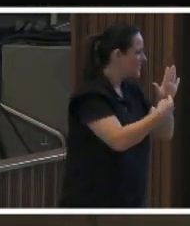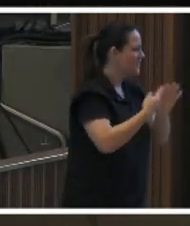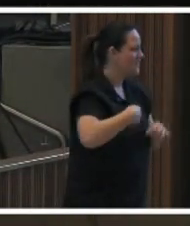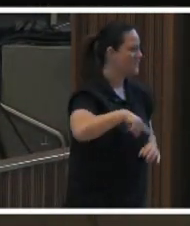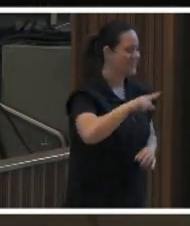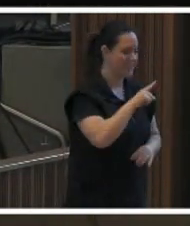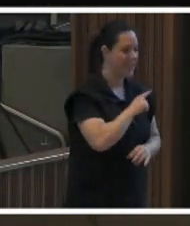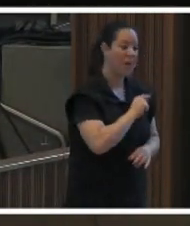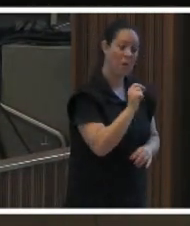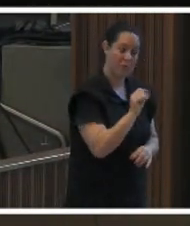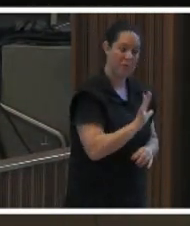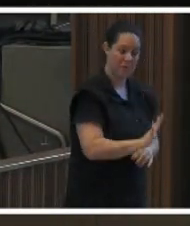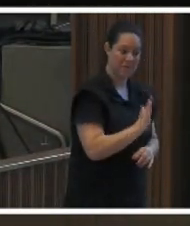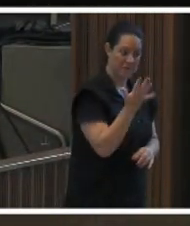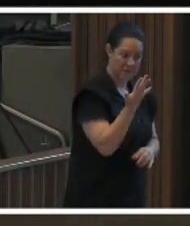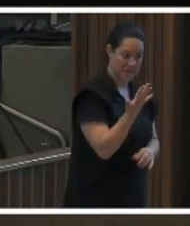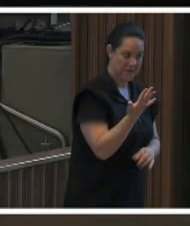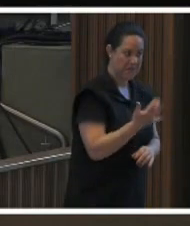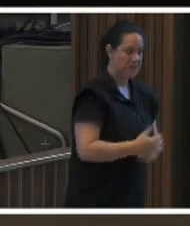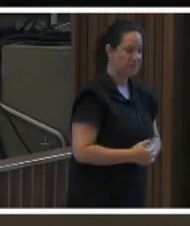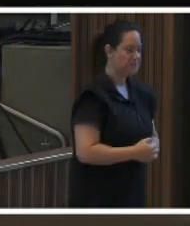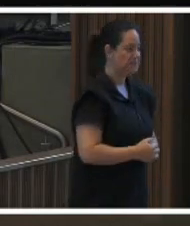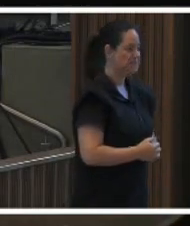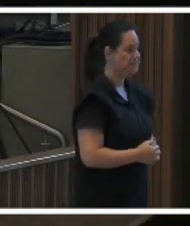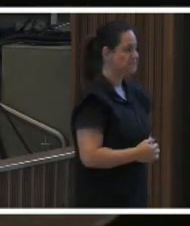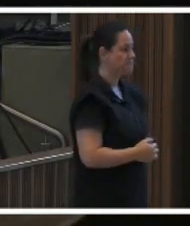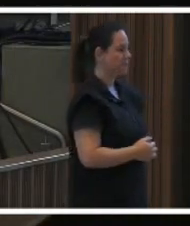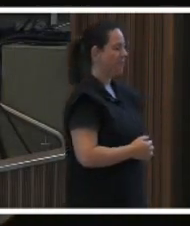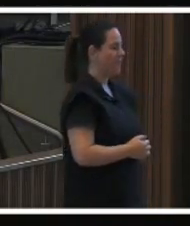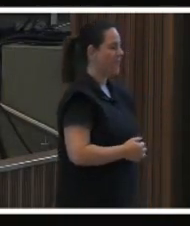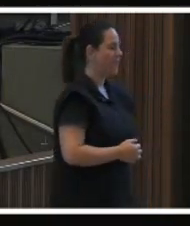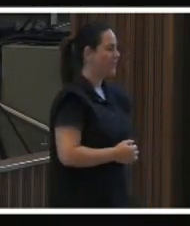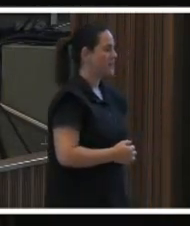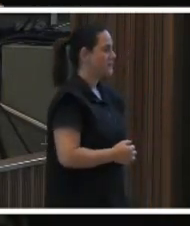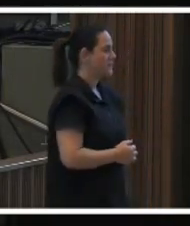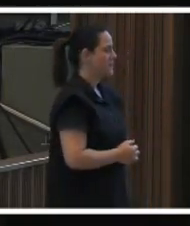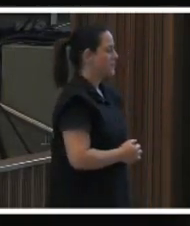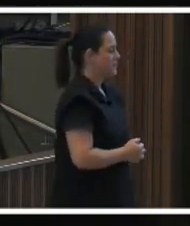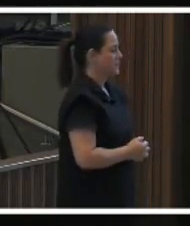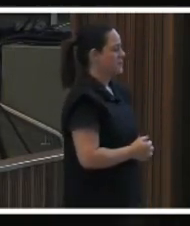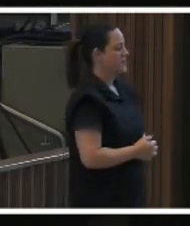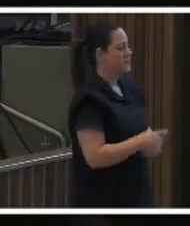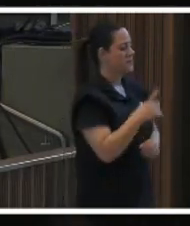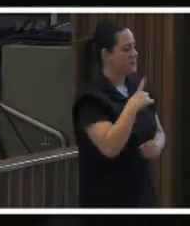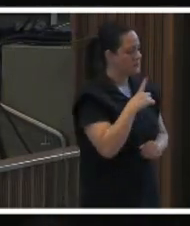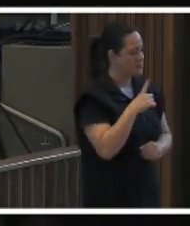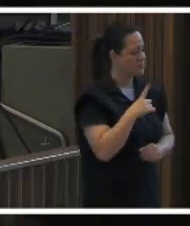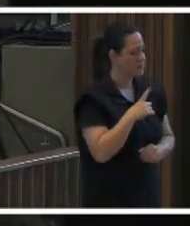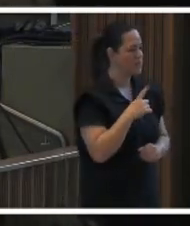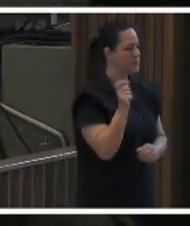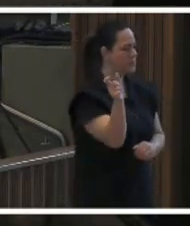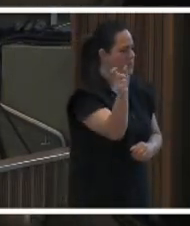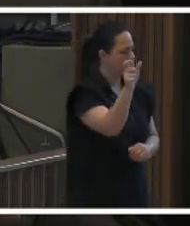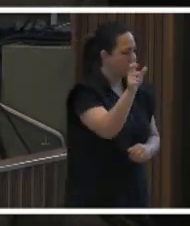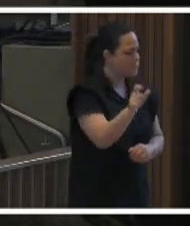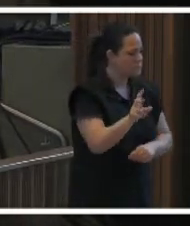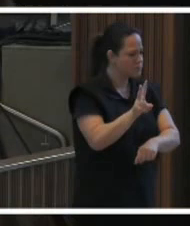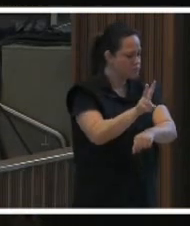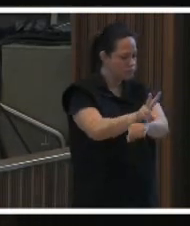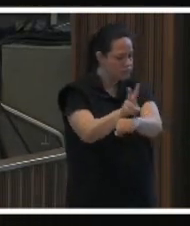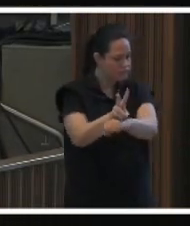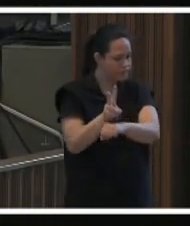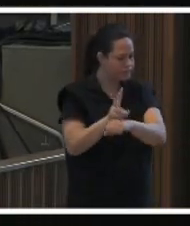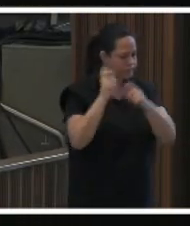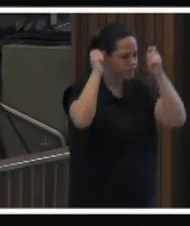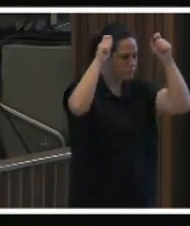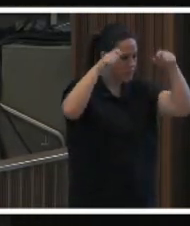estava acontecendo naquele instante. Lá estavam os pastores cuidando do rebanho, e é